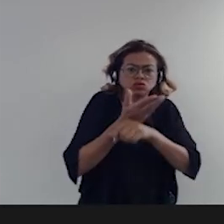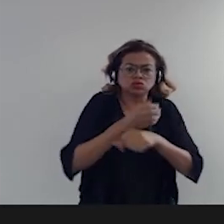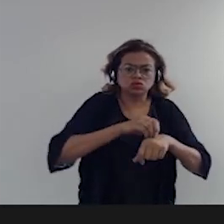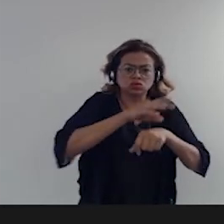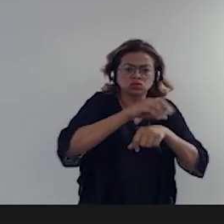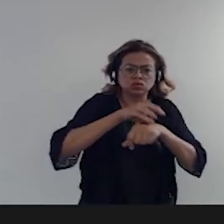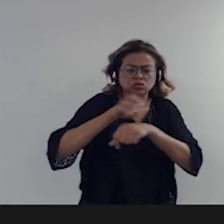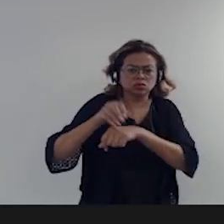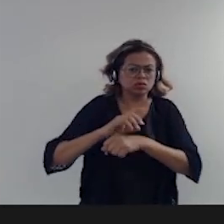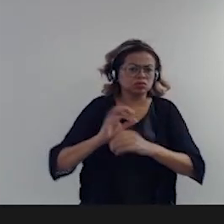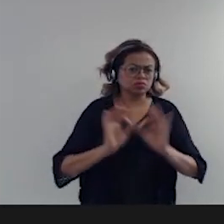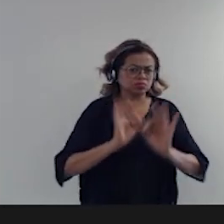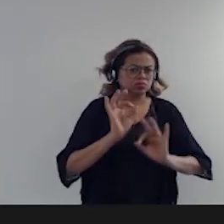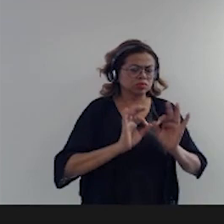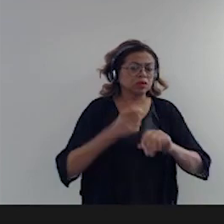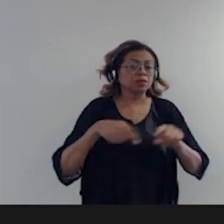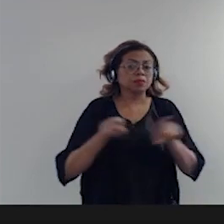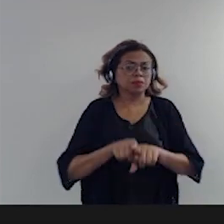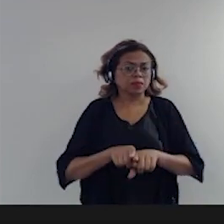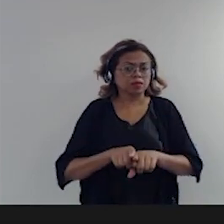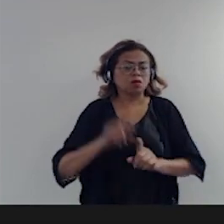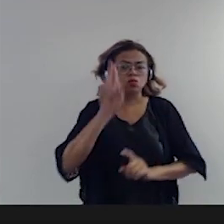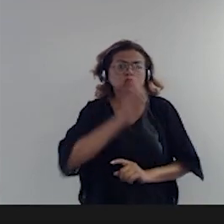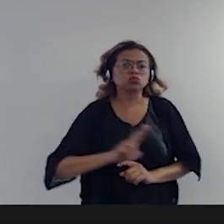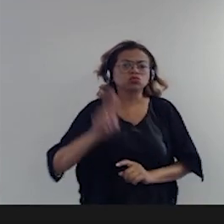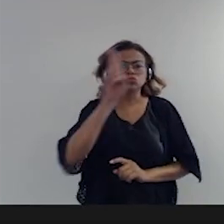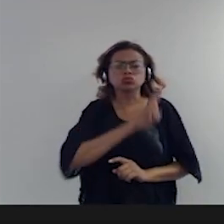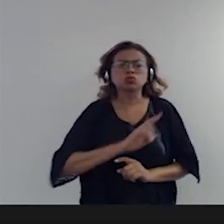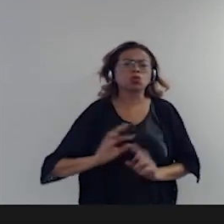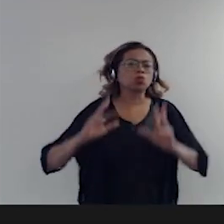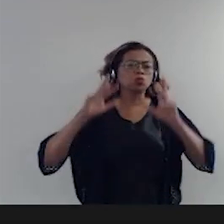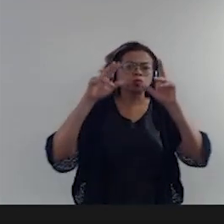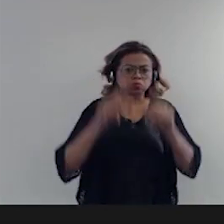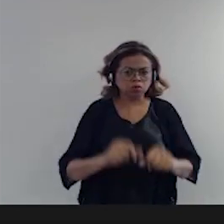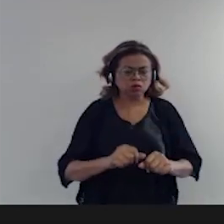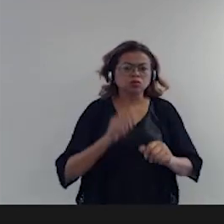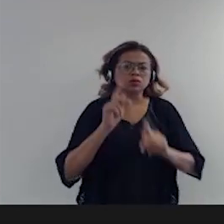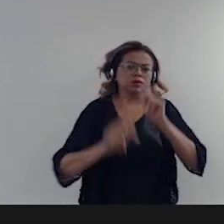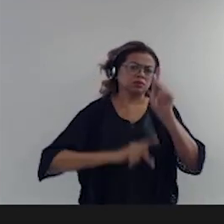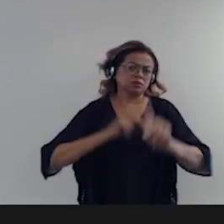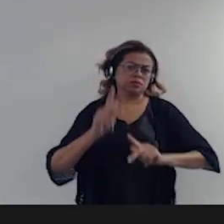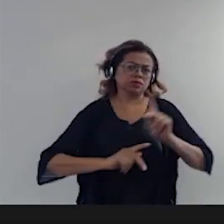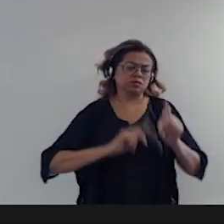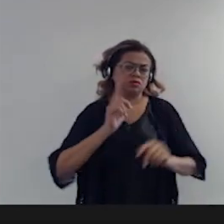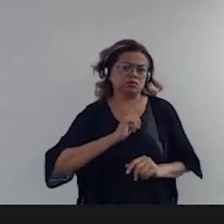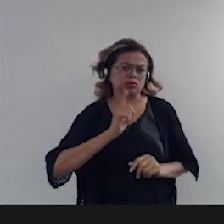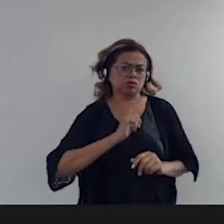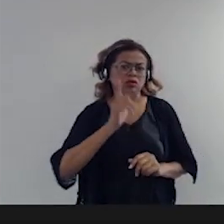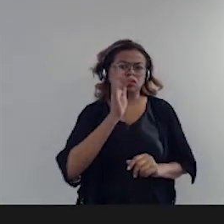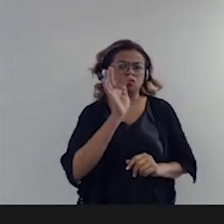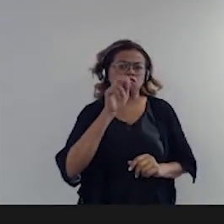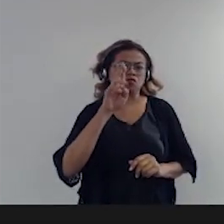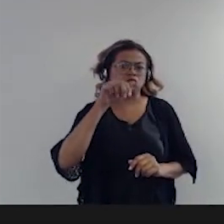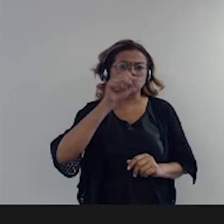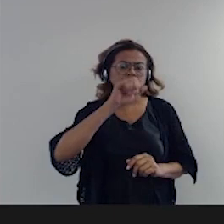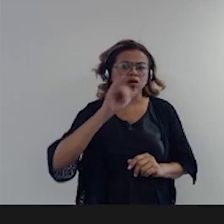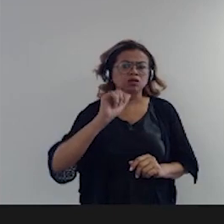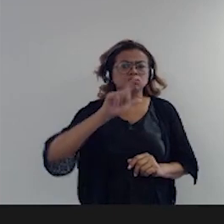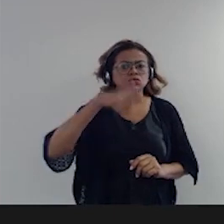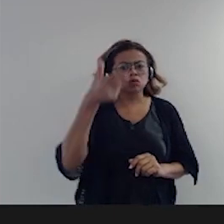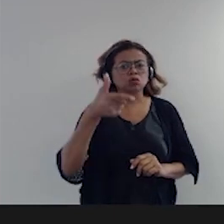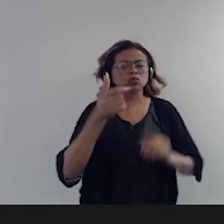organizada, se utilizando do maquinário e do pessoal da FUNAI e das outras